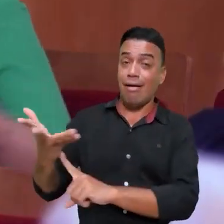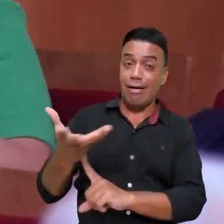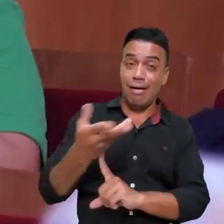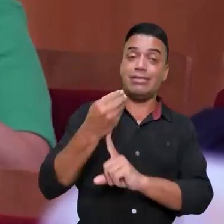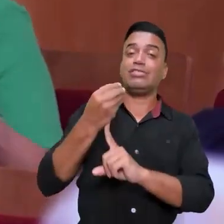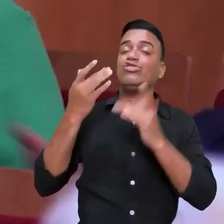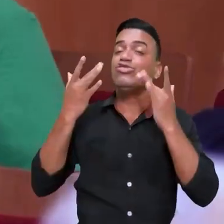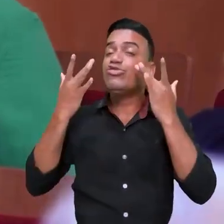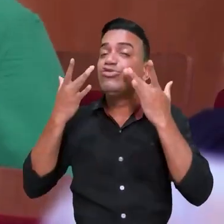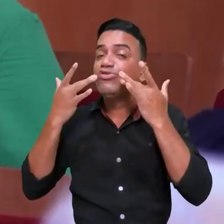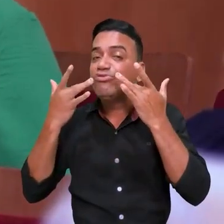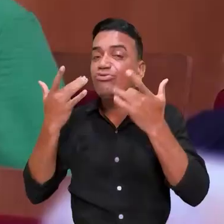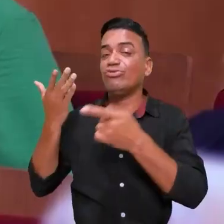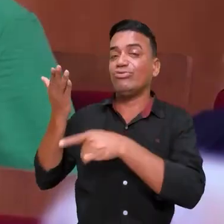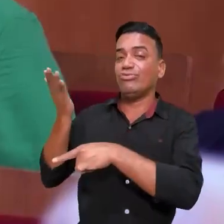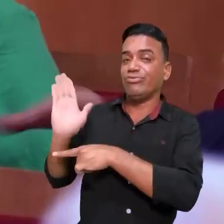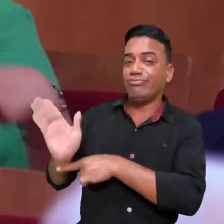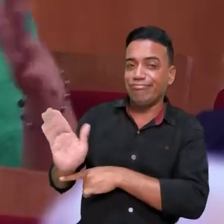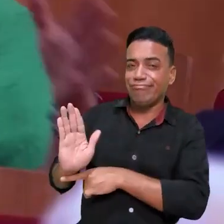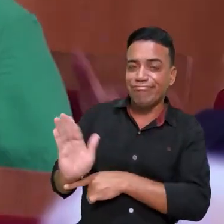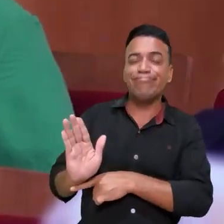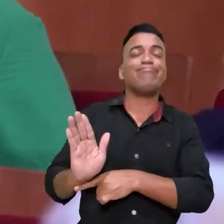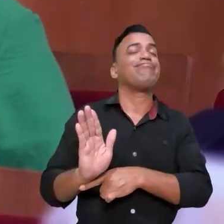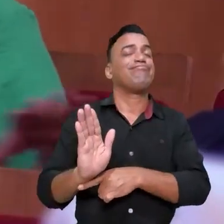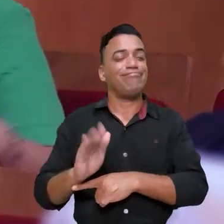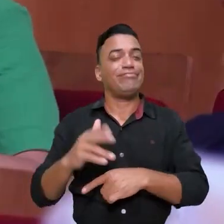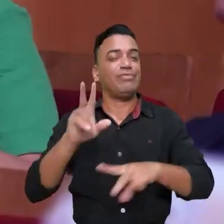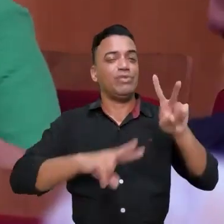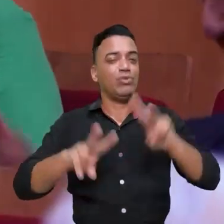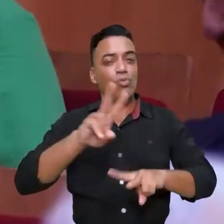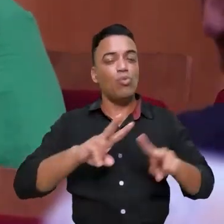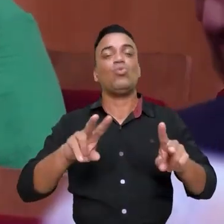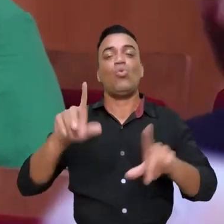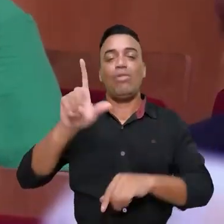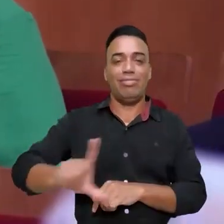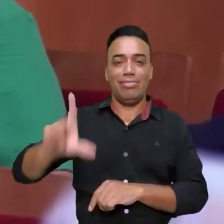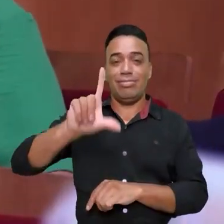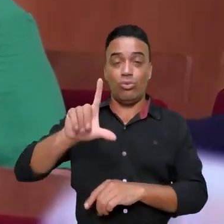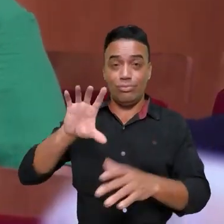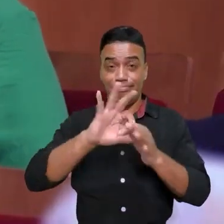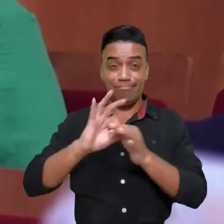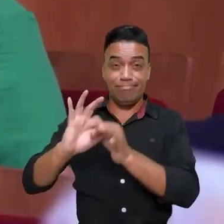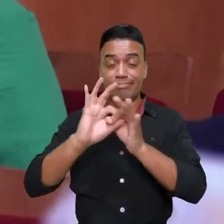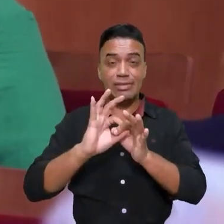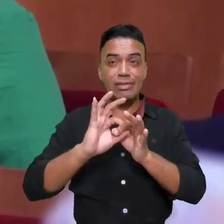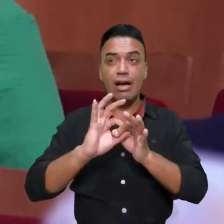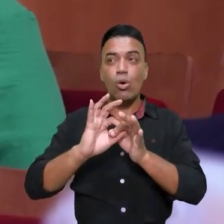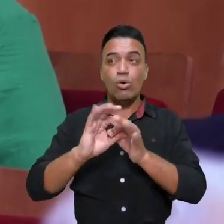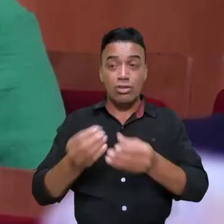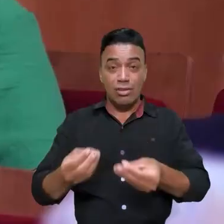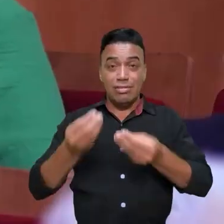artes cênicas, nas artes visuais, audiovisuais, na literatura, te moldam como